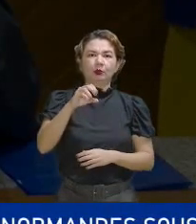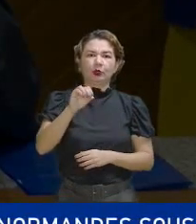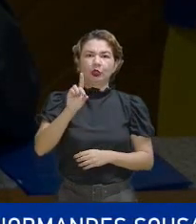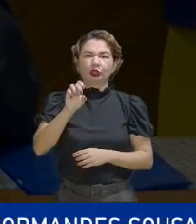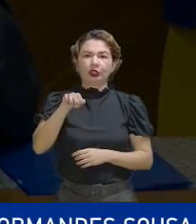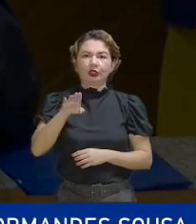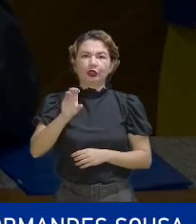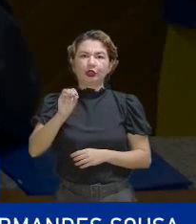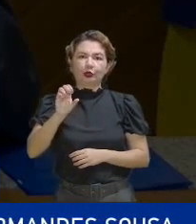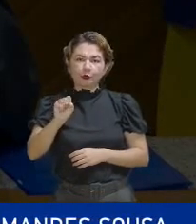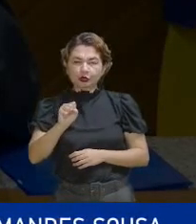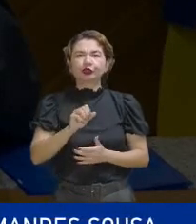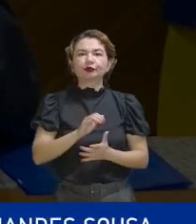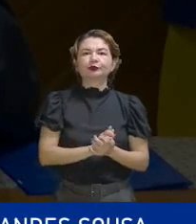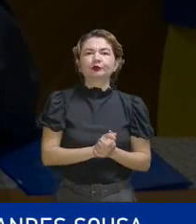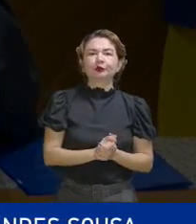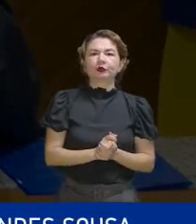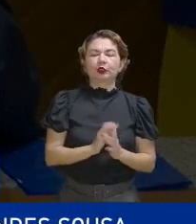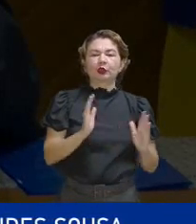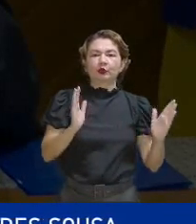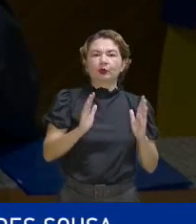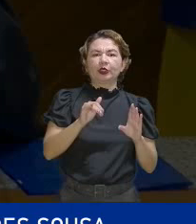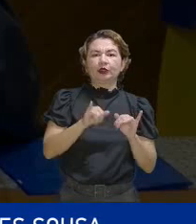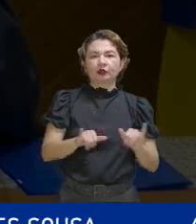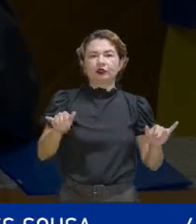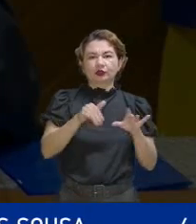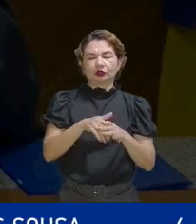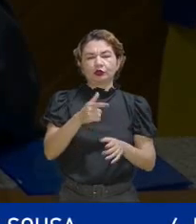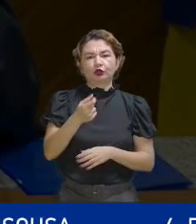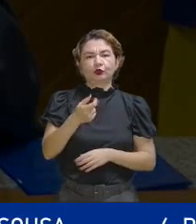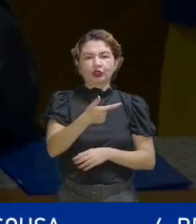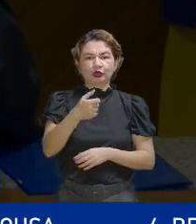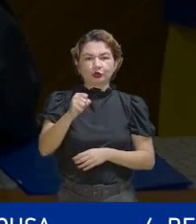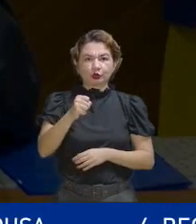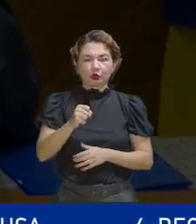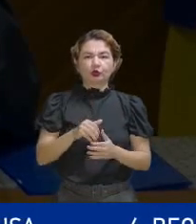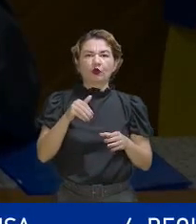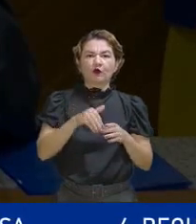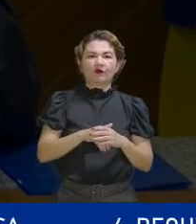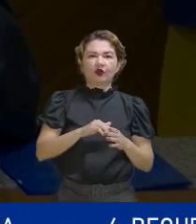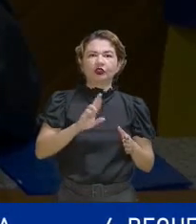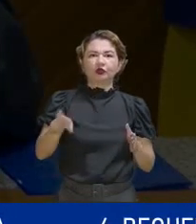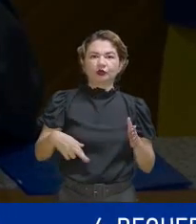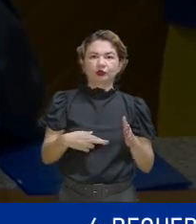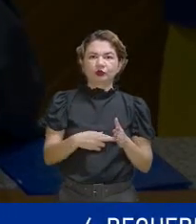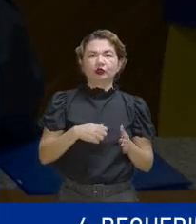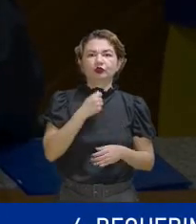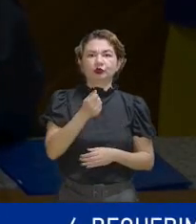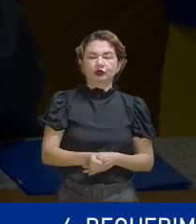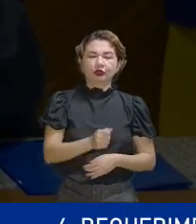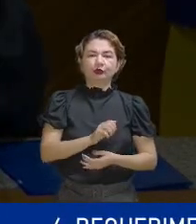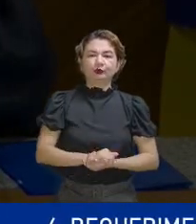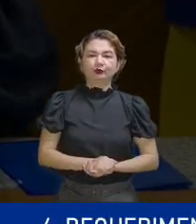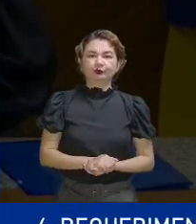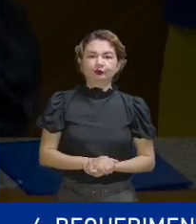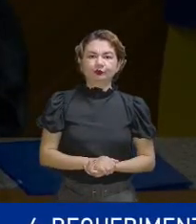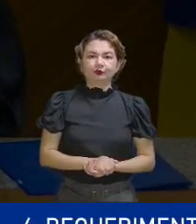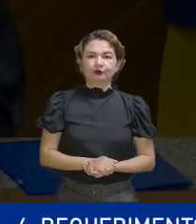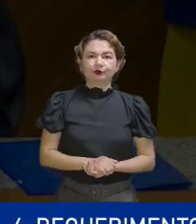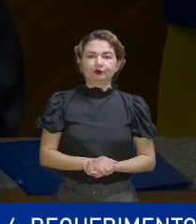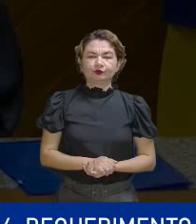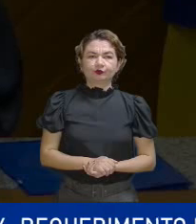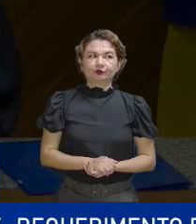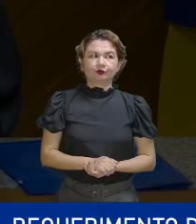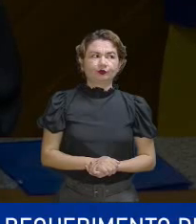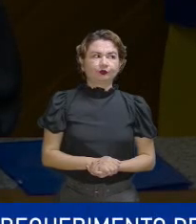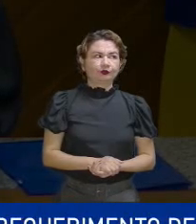Podemos, referente às eleições de 2018, nos termos do voto do juiz relator.